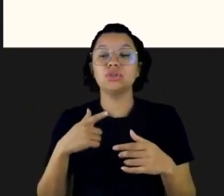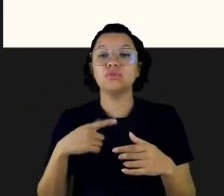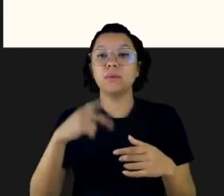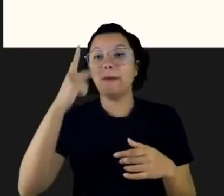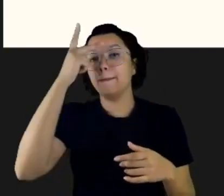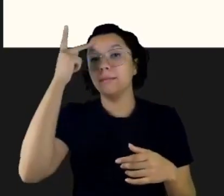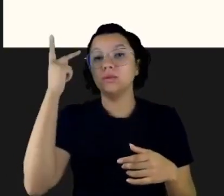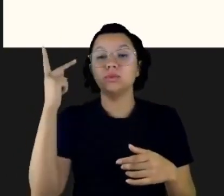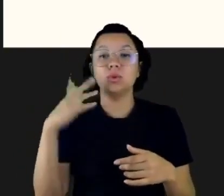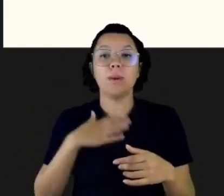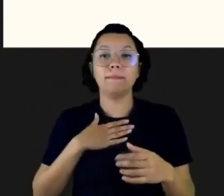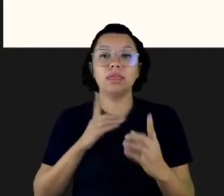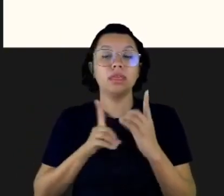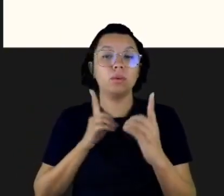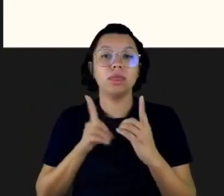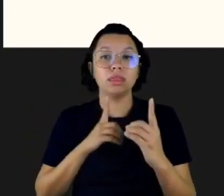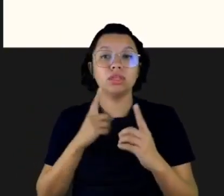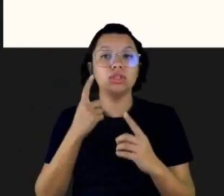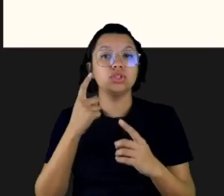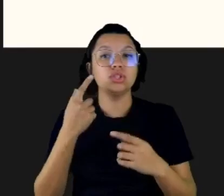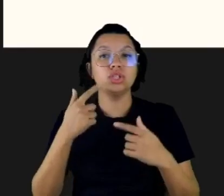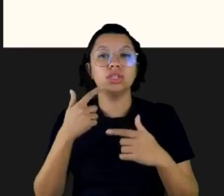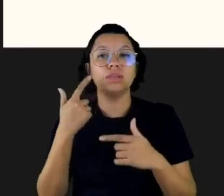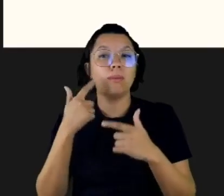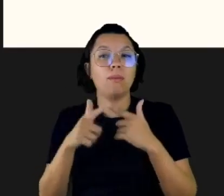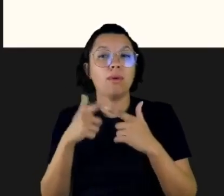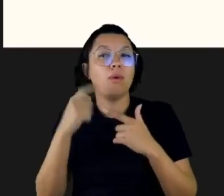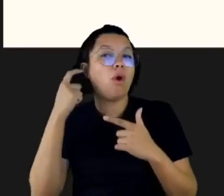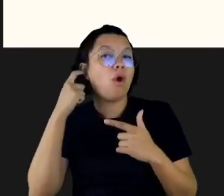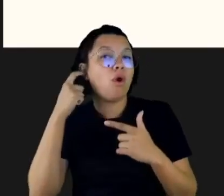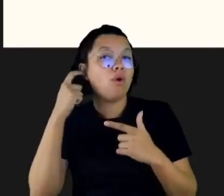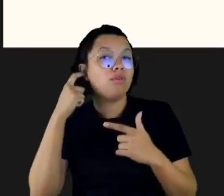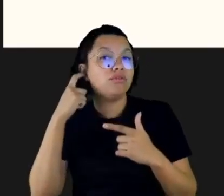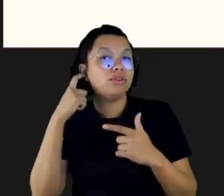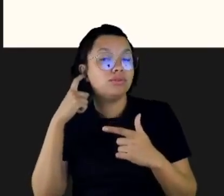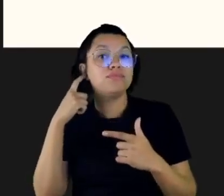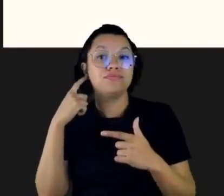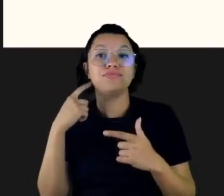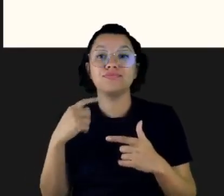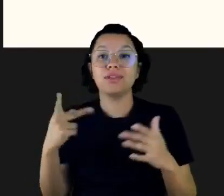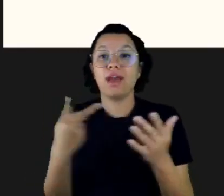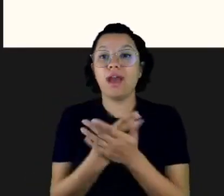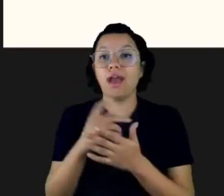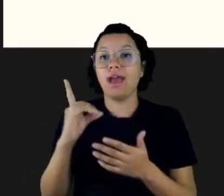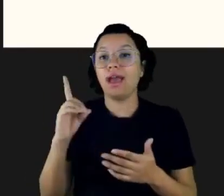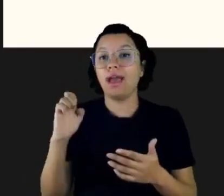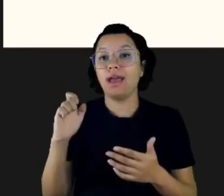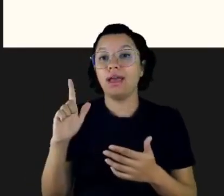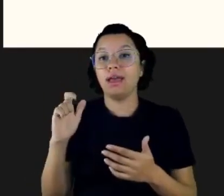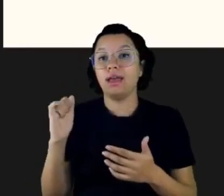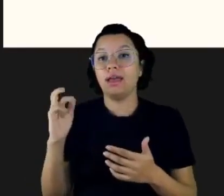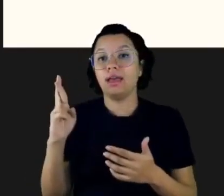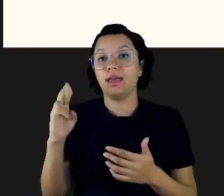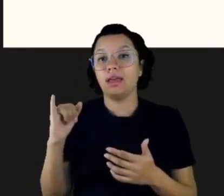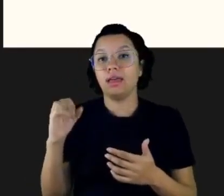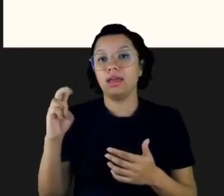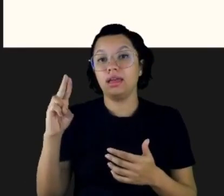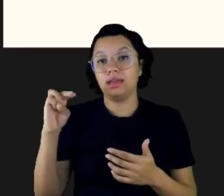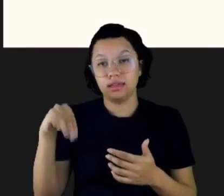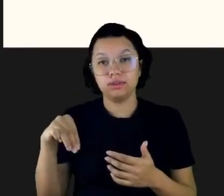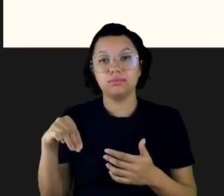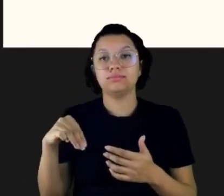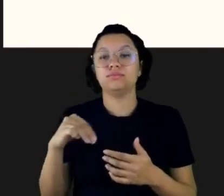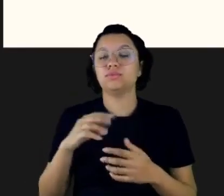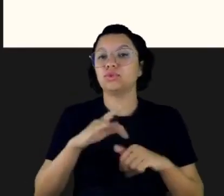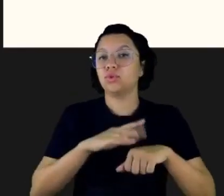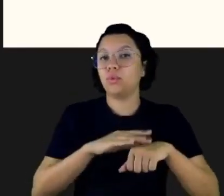de ouvido, infecção de ouvido e que o sintoma foi delírio. Doenças cardíacas, hepáticas, o